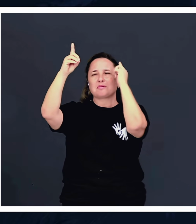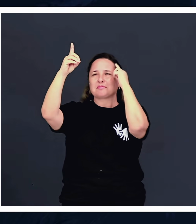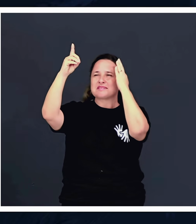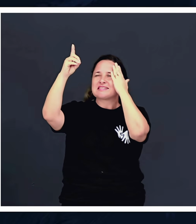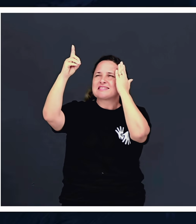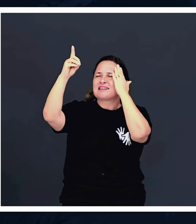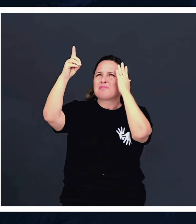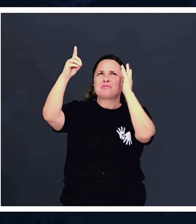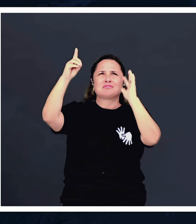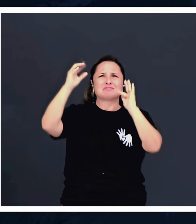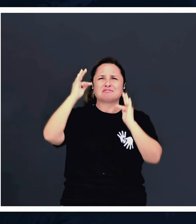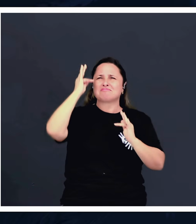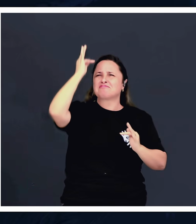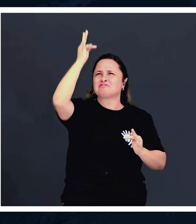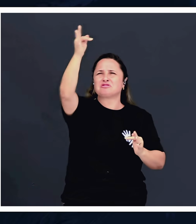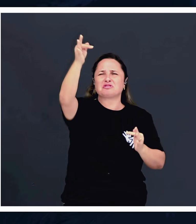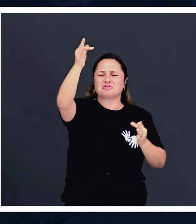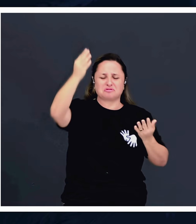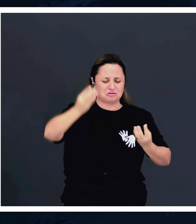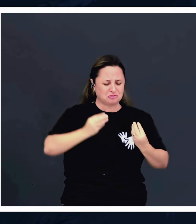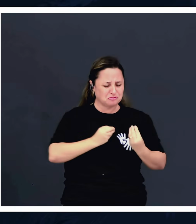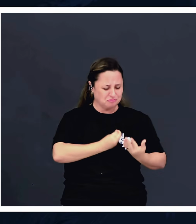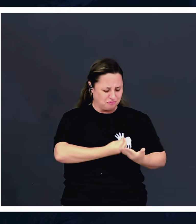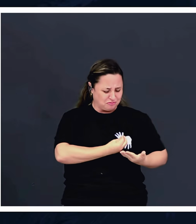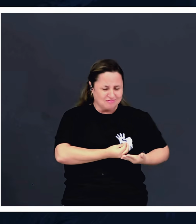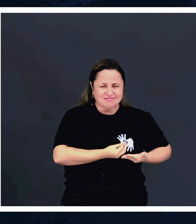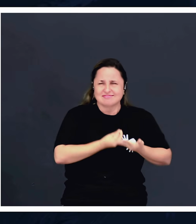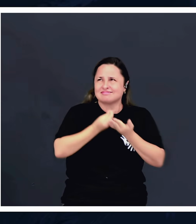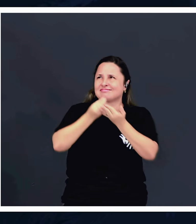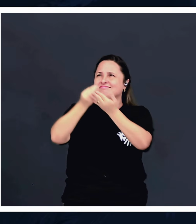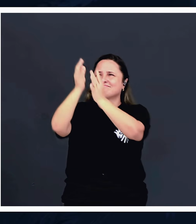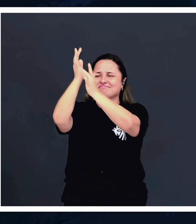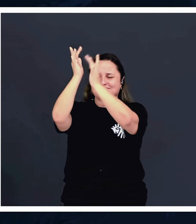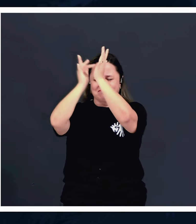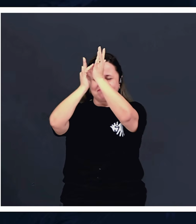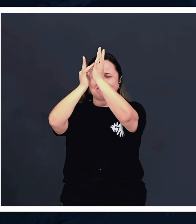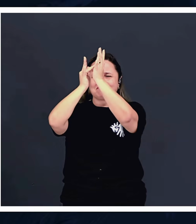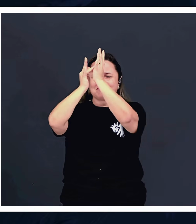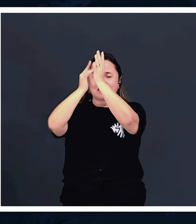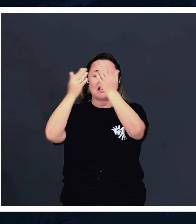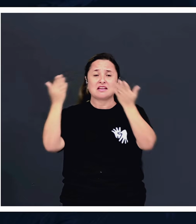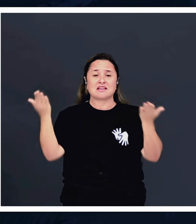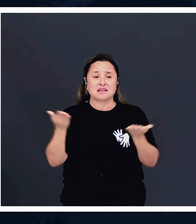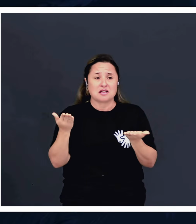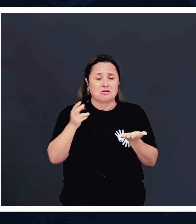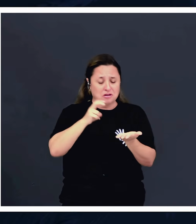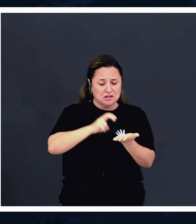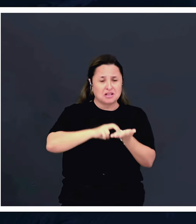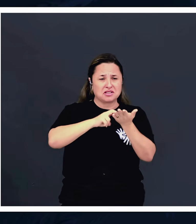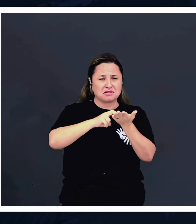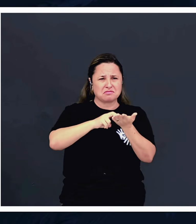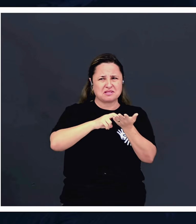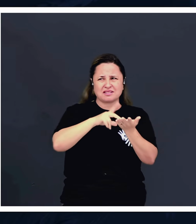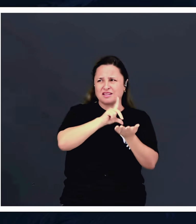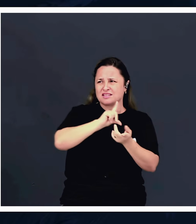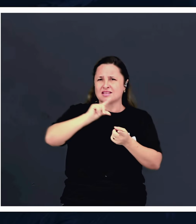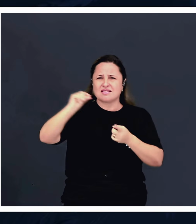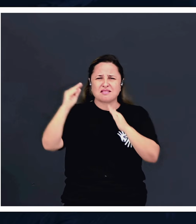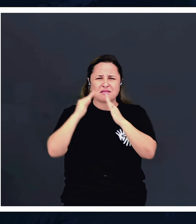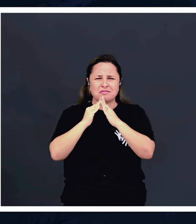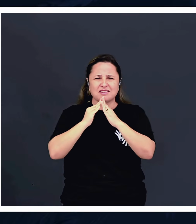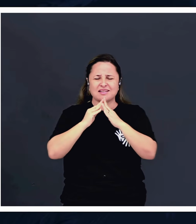nosso amanhã pertence ao Senhor Jesus. E que nessa manhã você possa sair daqui diferente,